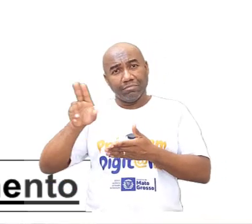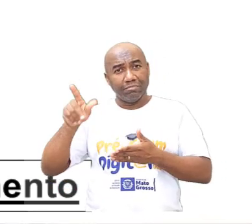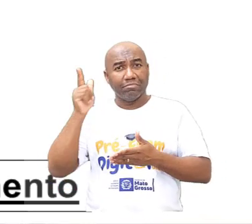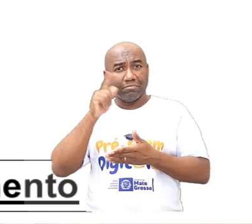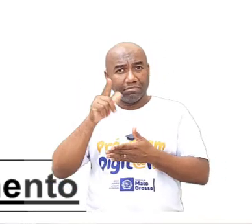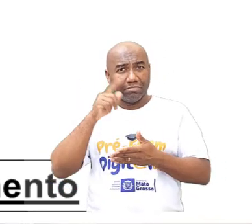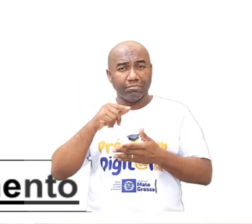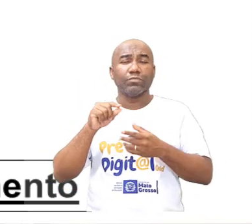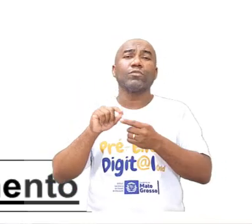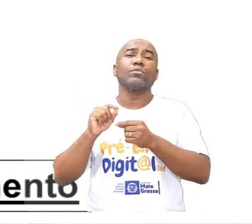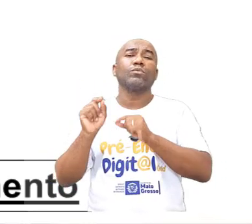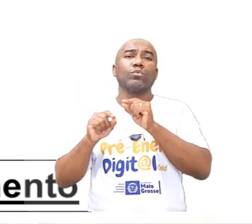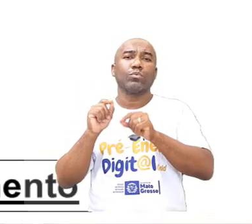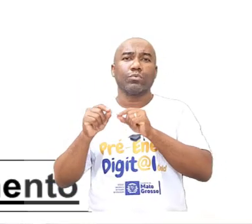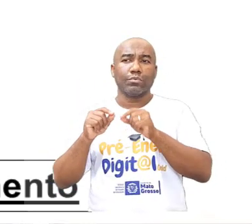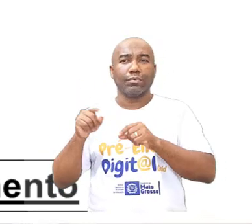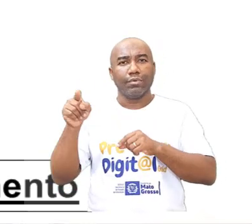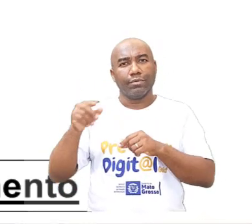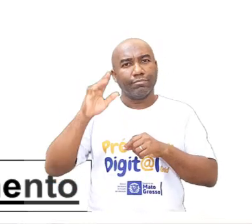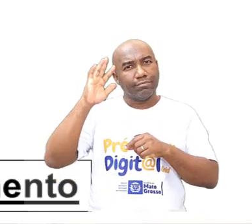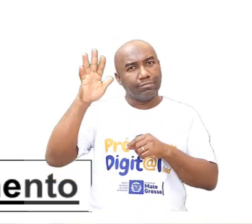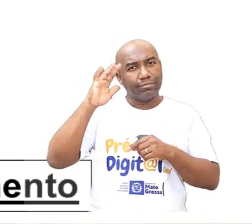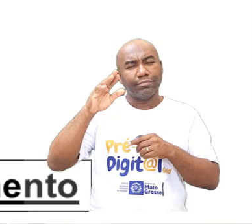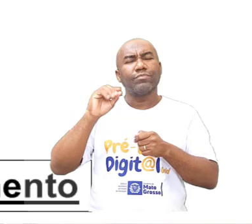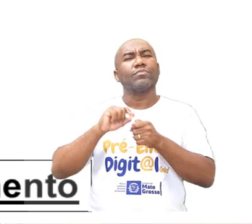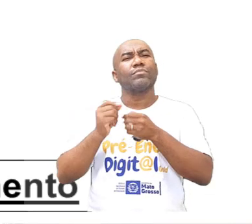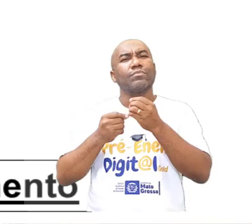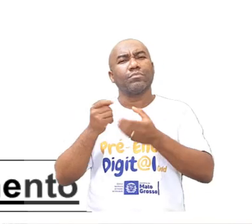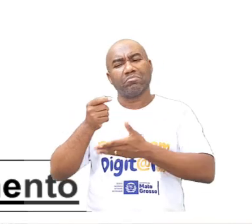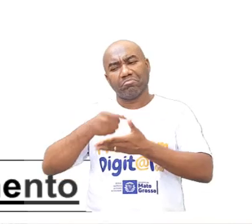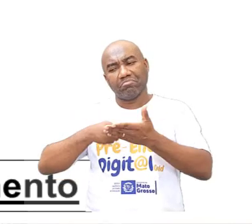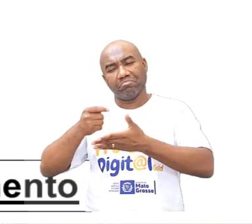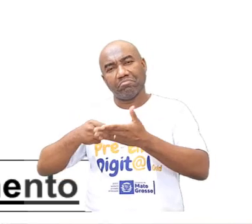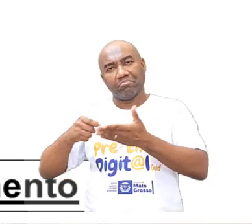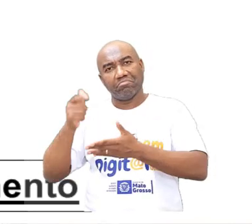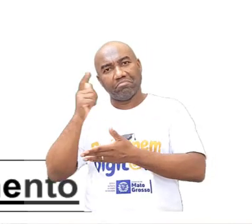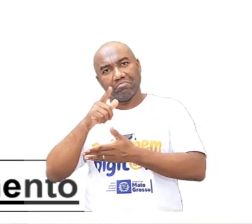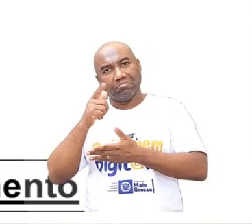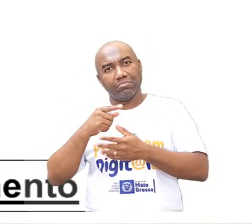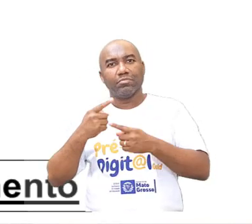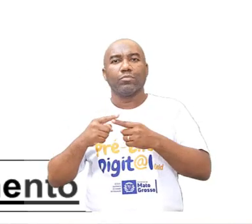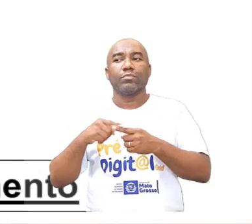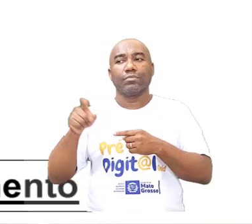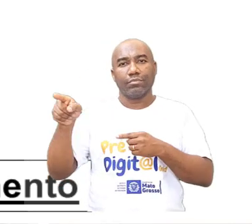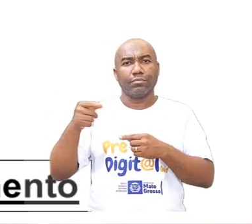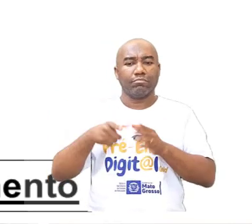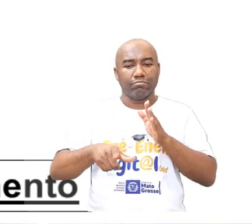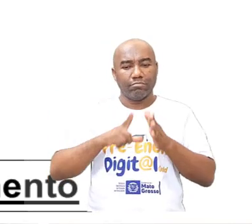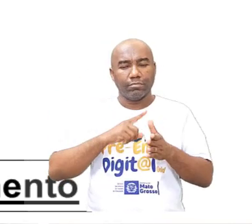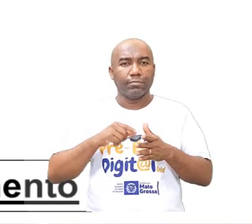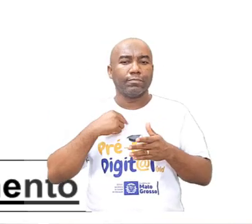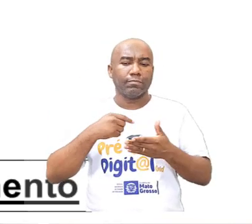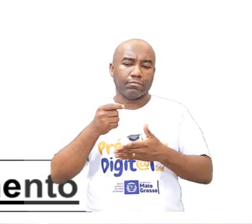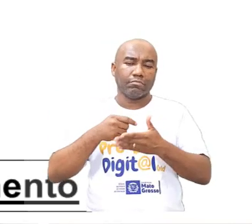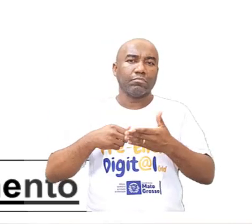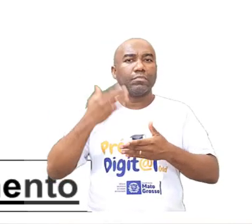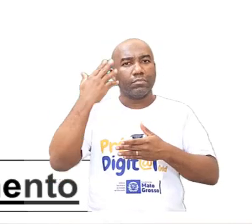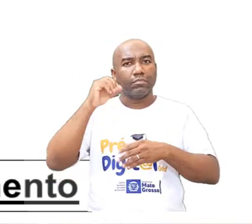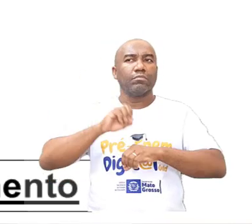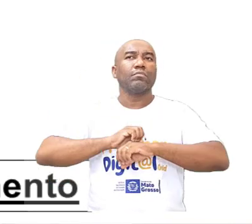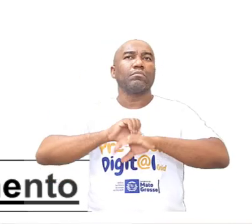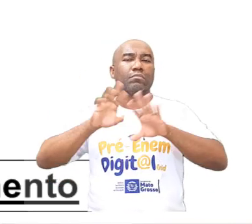que ela citou na introdução a Constituição. É muito interessante quando você retoma uma citação. O corretor percebe que